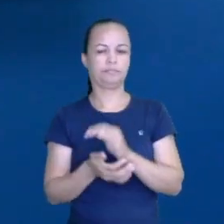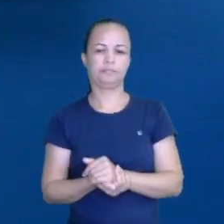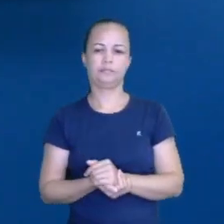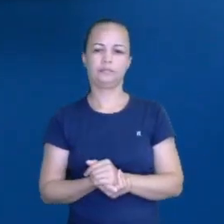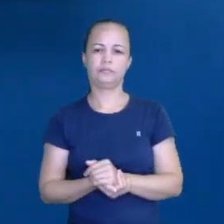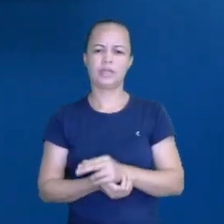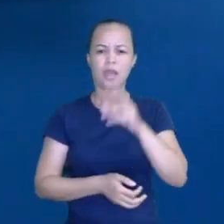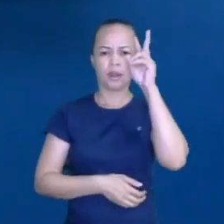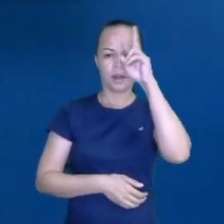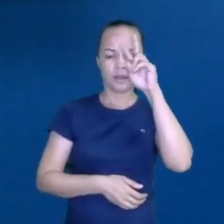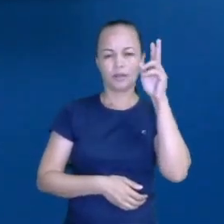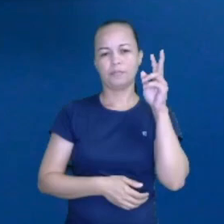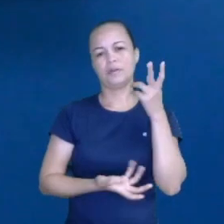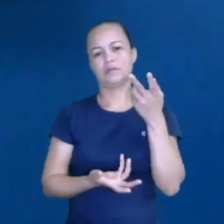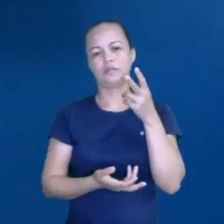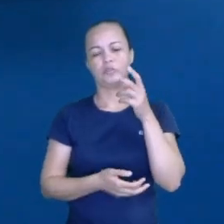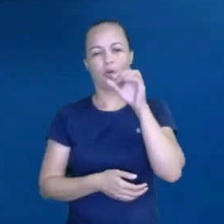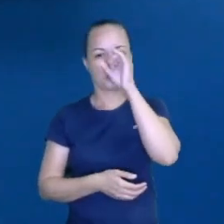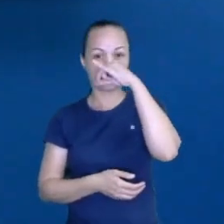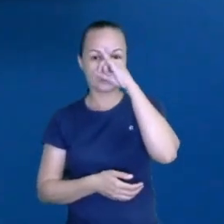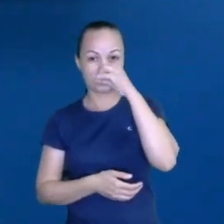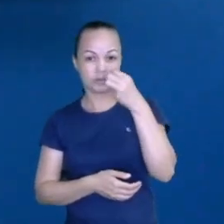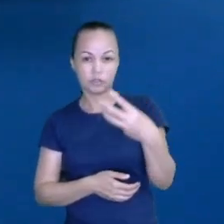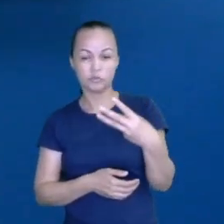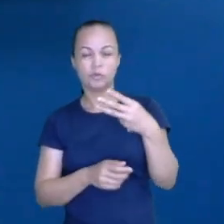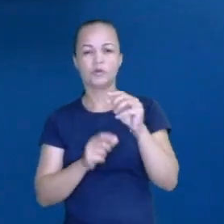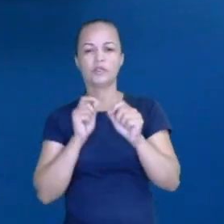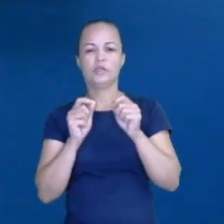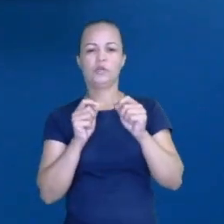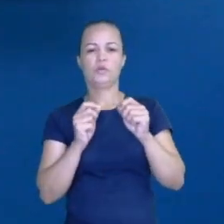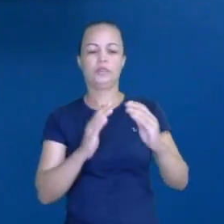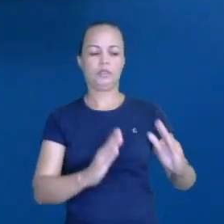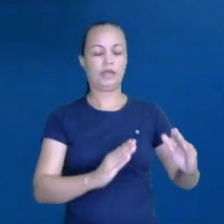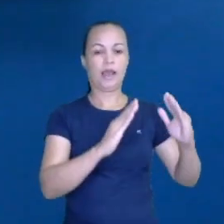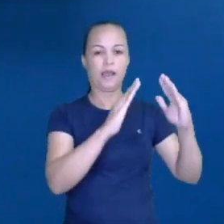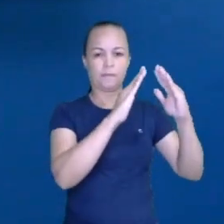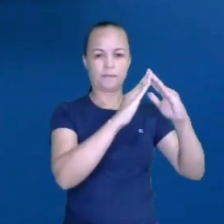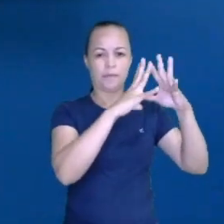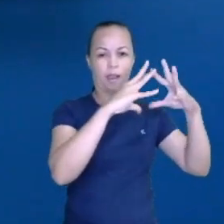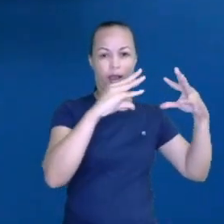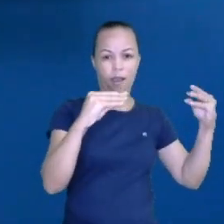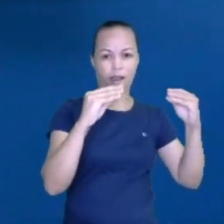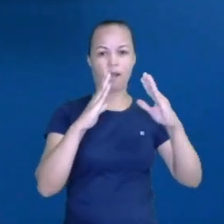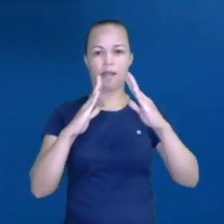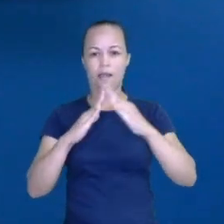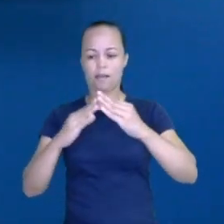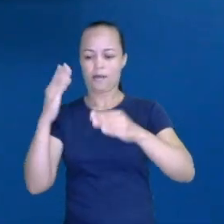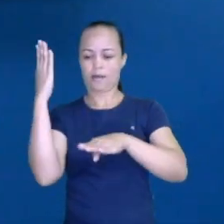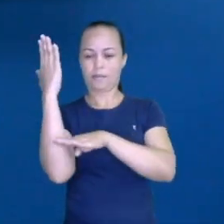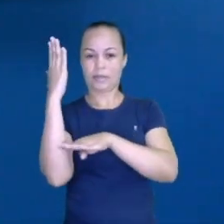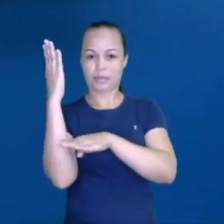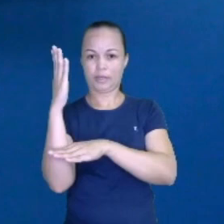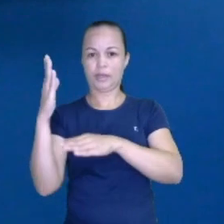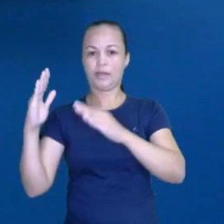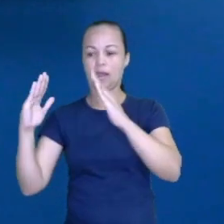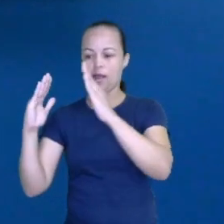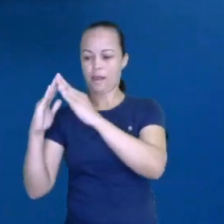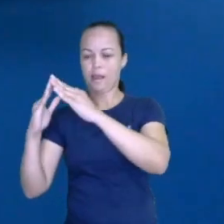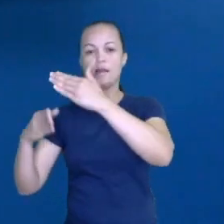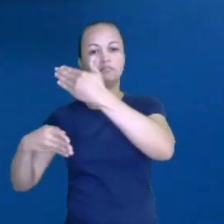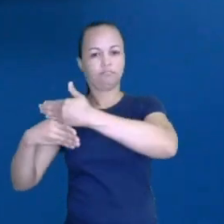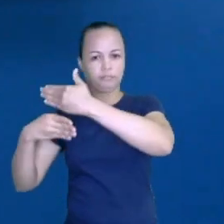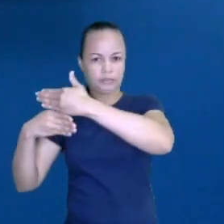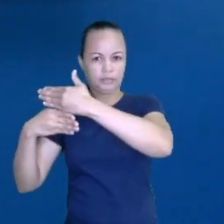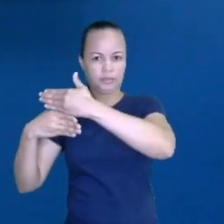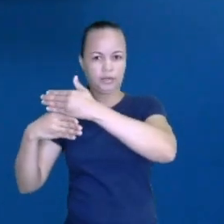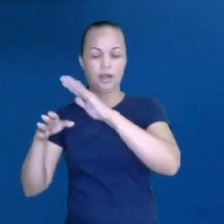Que um construiu uma casinha de palha, outra de madeira e outra foi de alvenaria? Qual é a mais resistente? A de alvenaria,